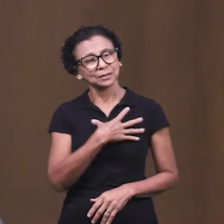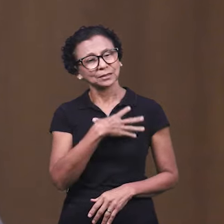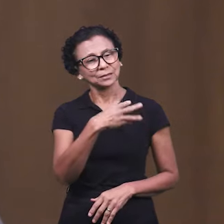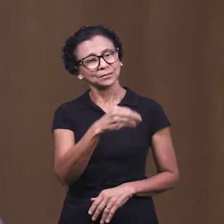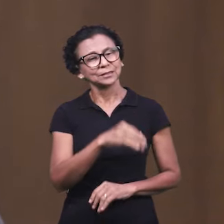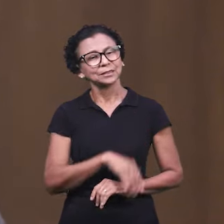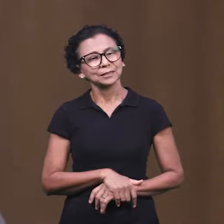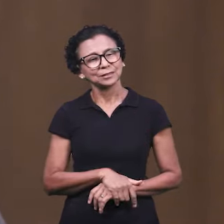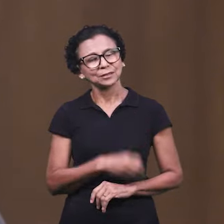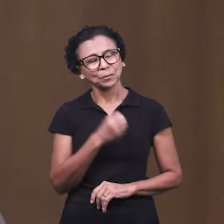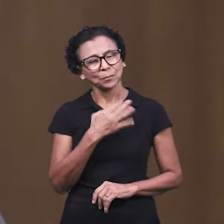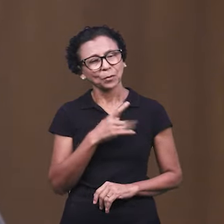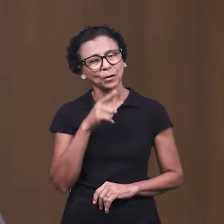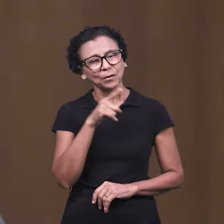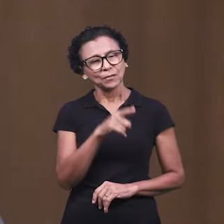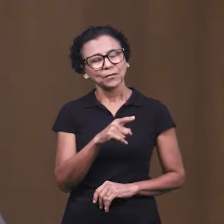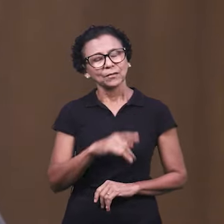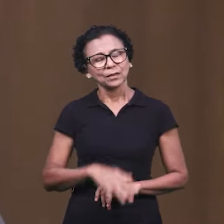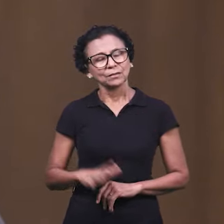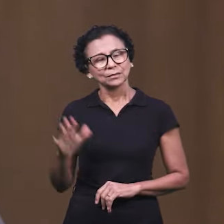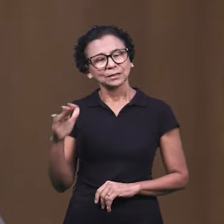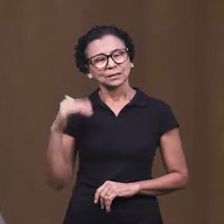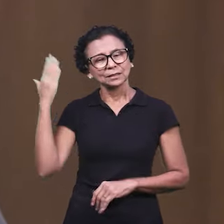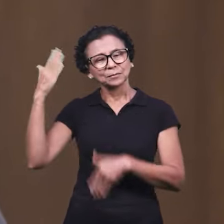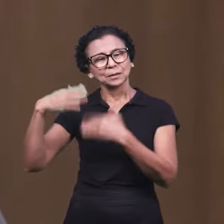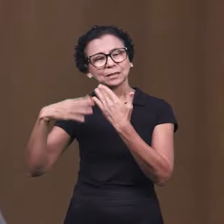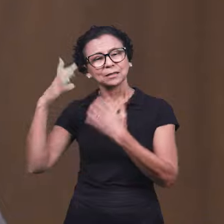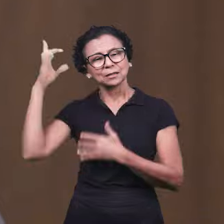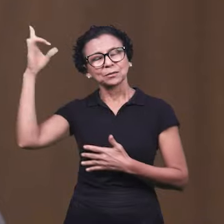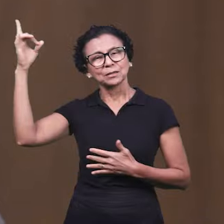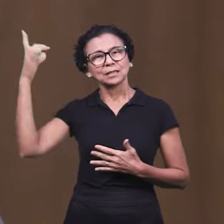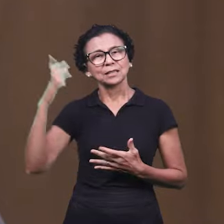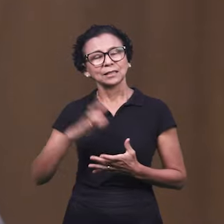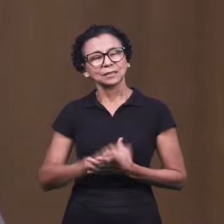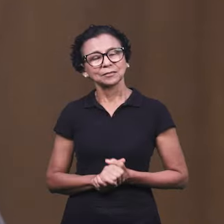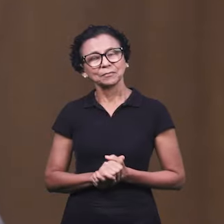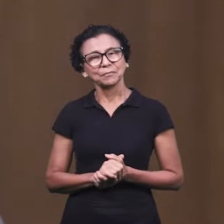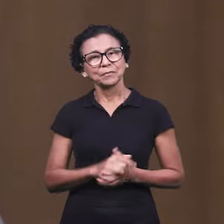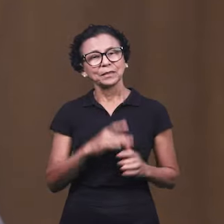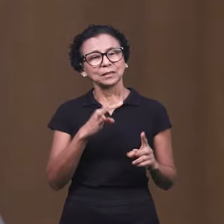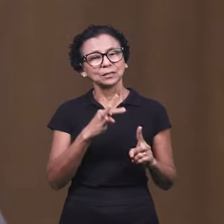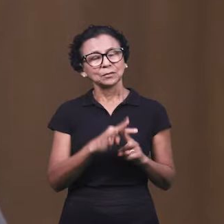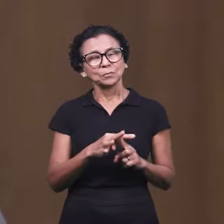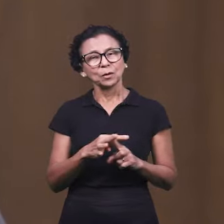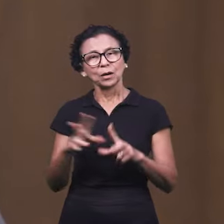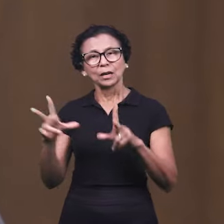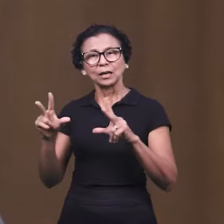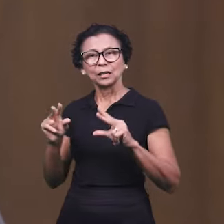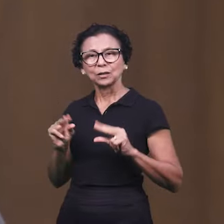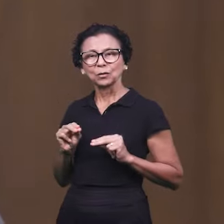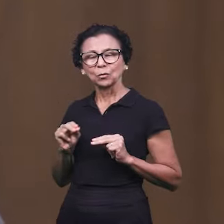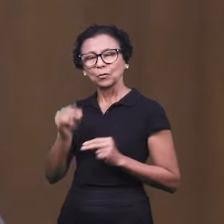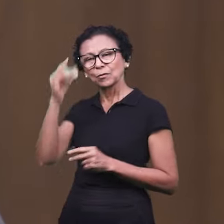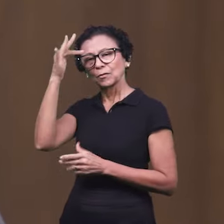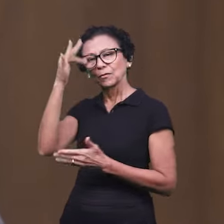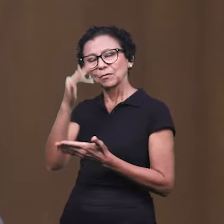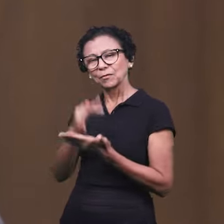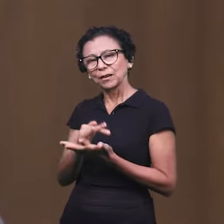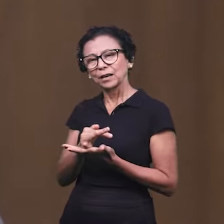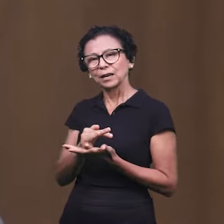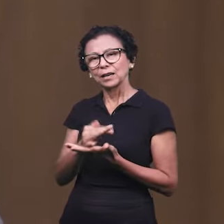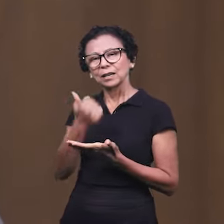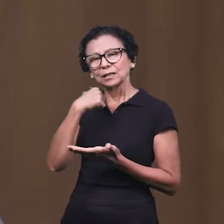herança Ela é maravilhosa e Timóteo aqui herdou da sua avó da sua mãe essa fé que a fé